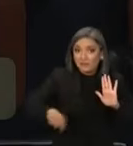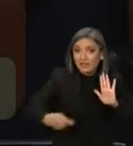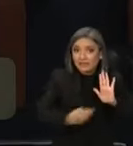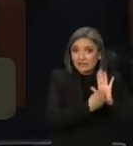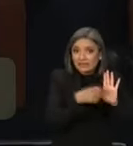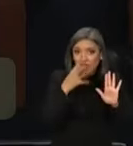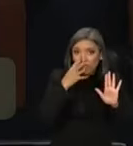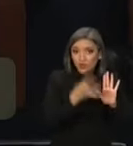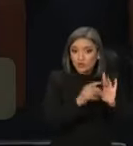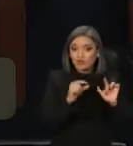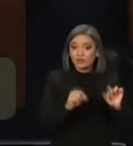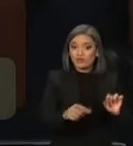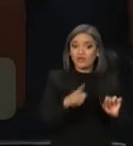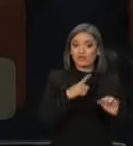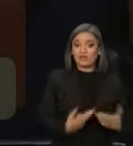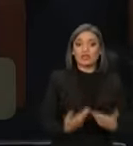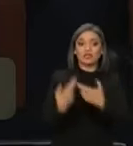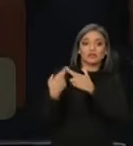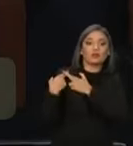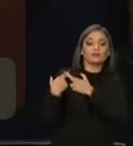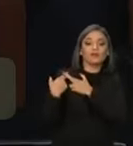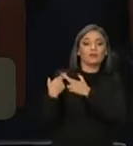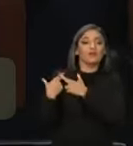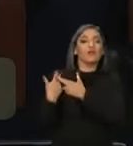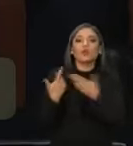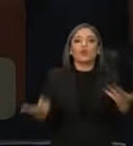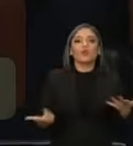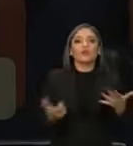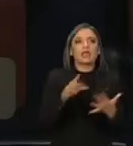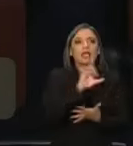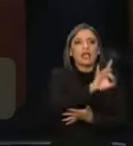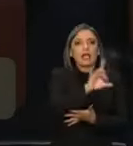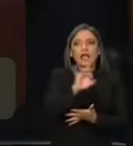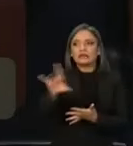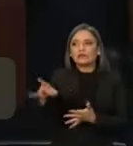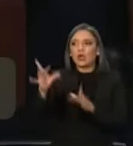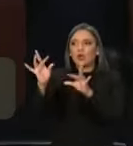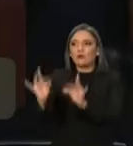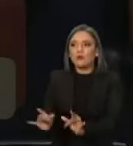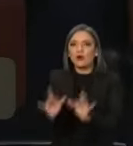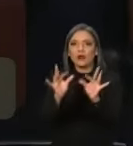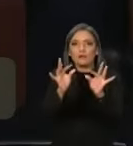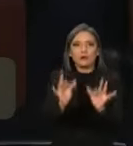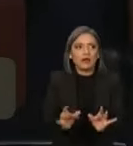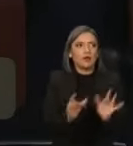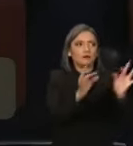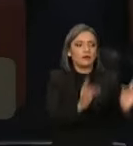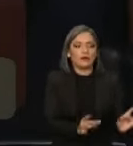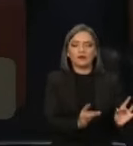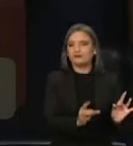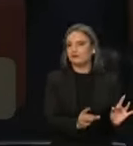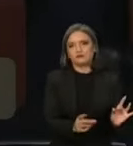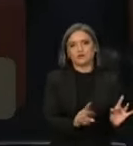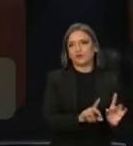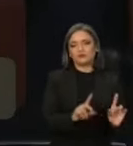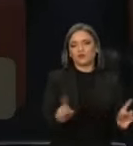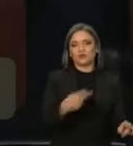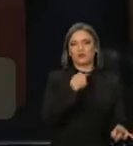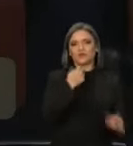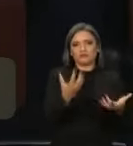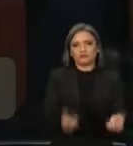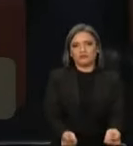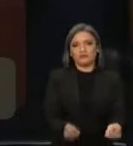a responsabilidade, não descreve a responsabilidade de cada agente, ela é inepta. O princípio da responsabilidade